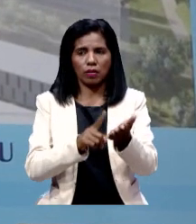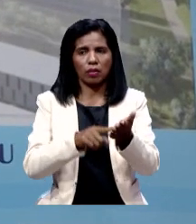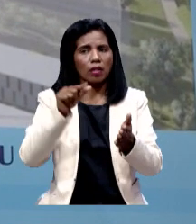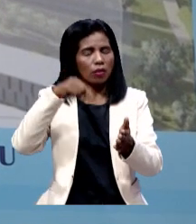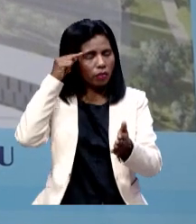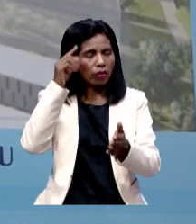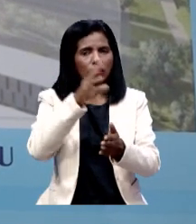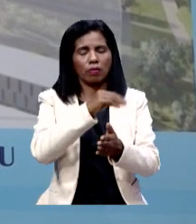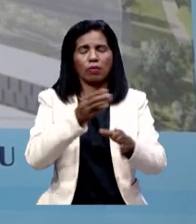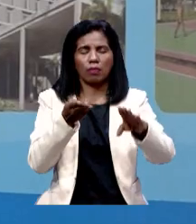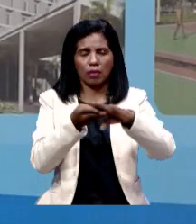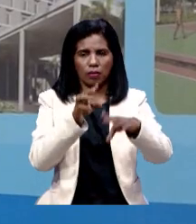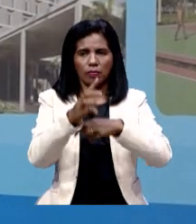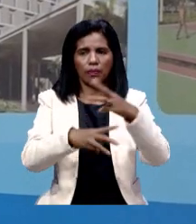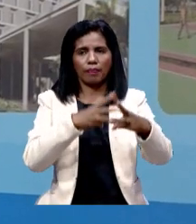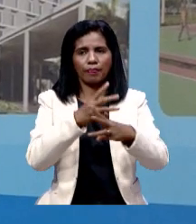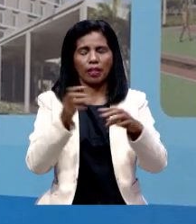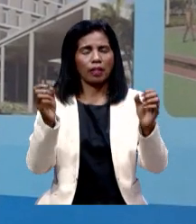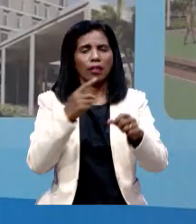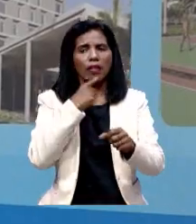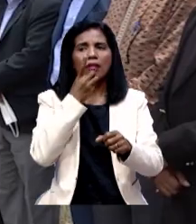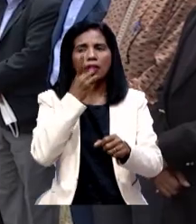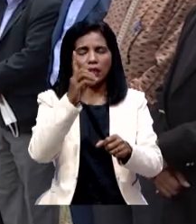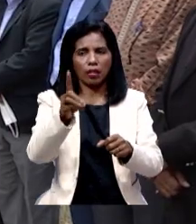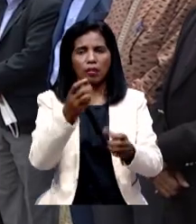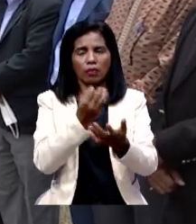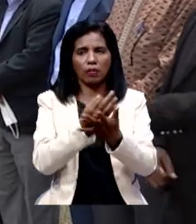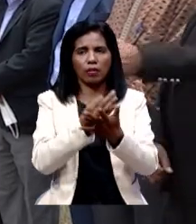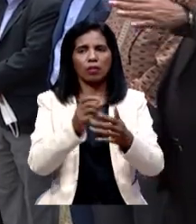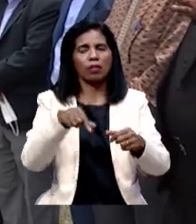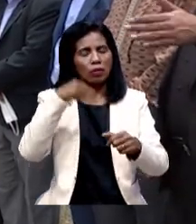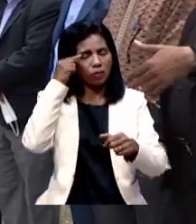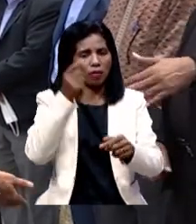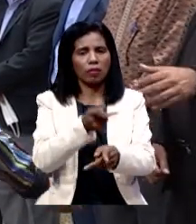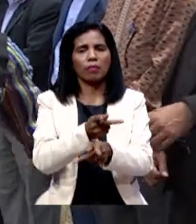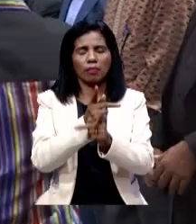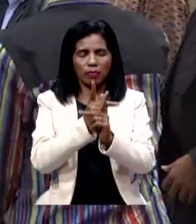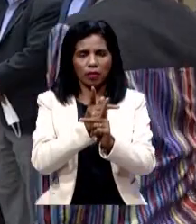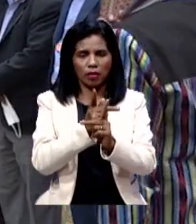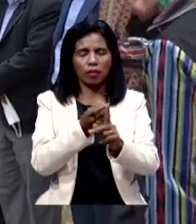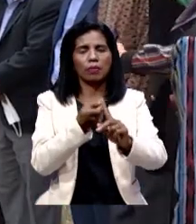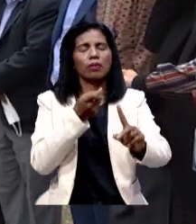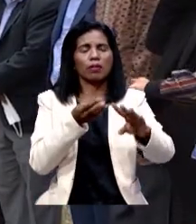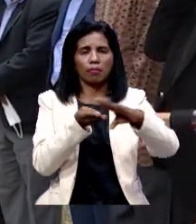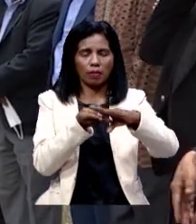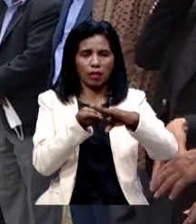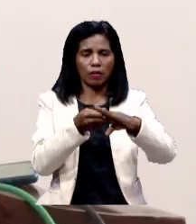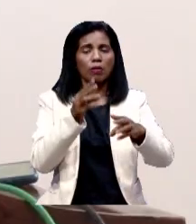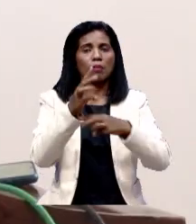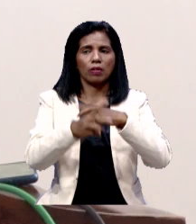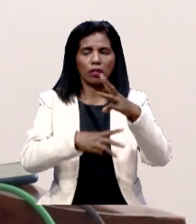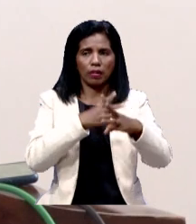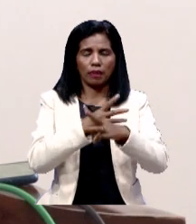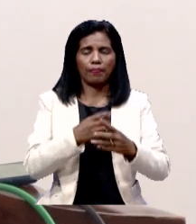Banco Mundial. Governante, né, la declara montante orçamento nebe, Governo ato empresta, o Banco Mundial, né. Kulia Konova,